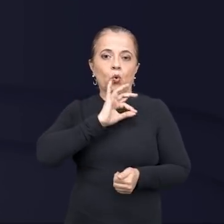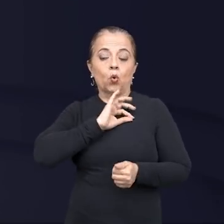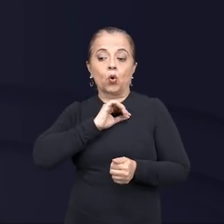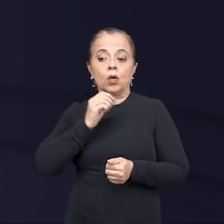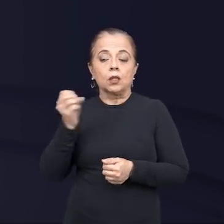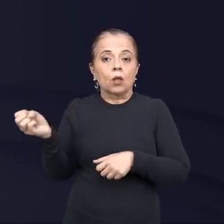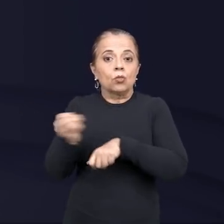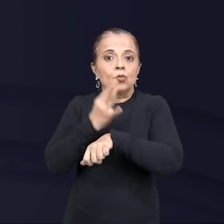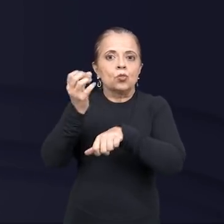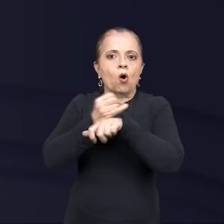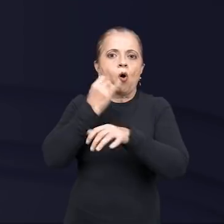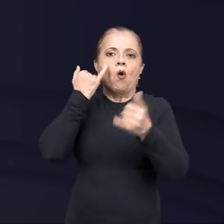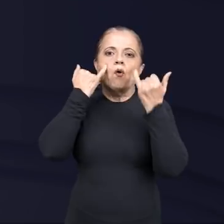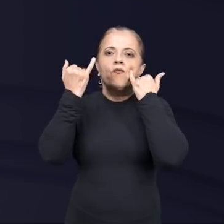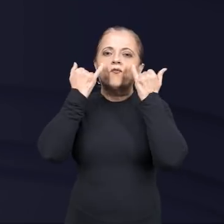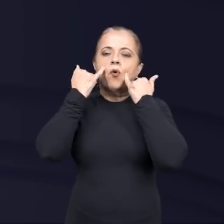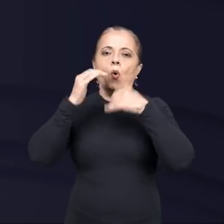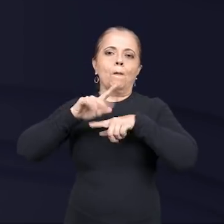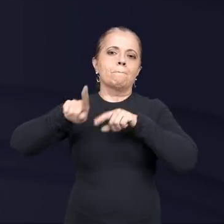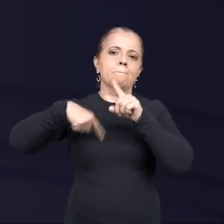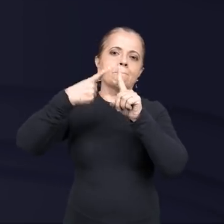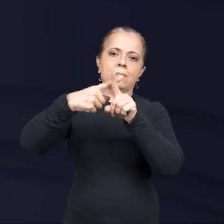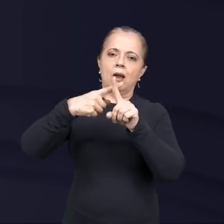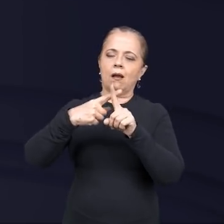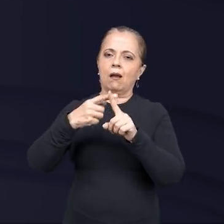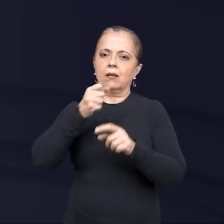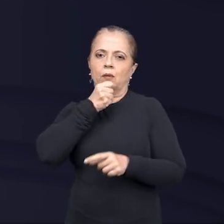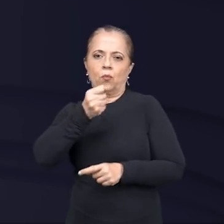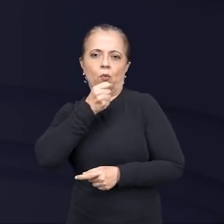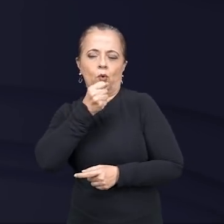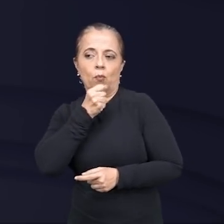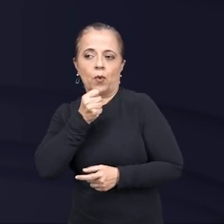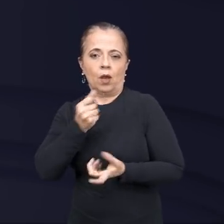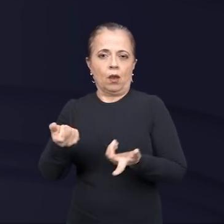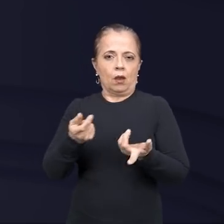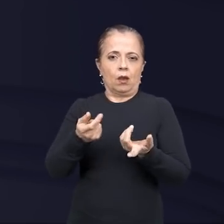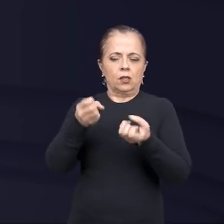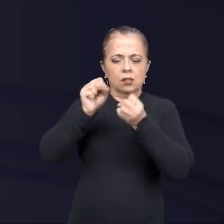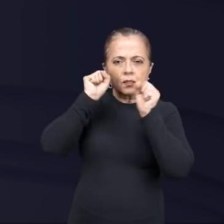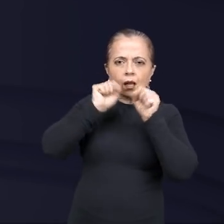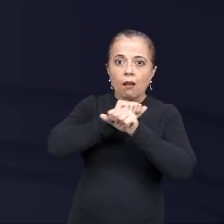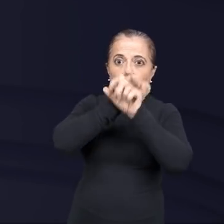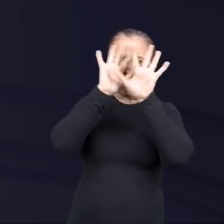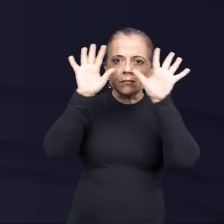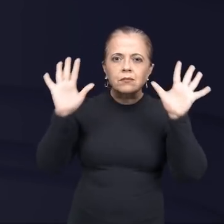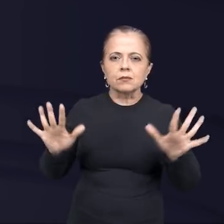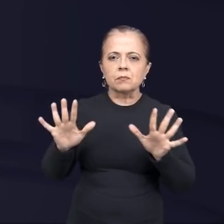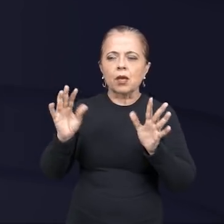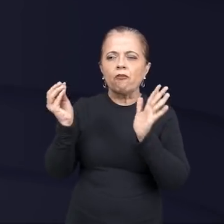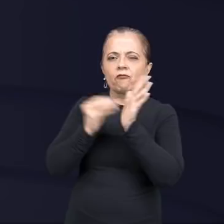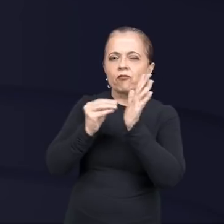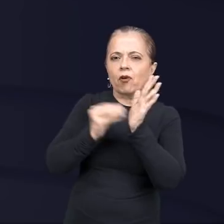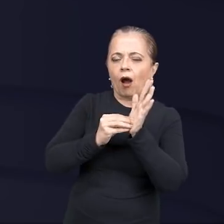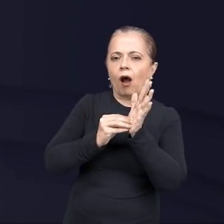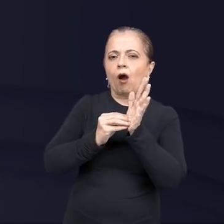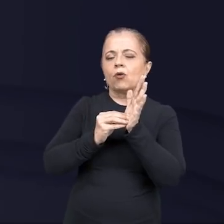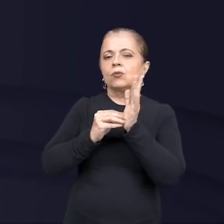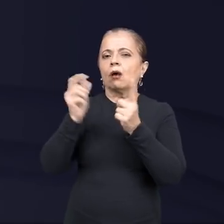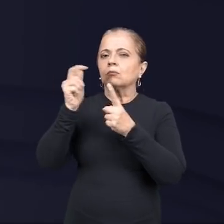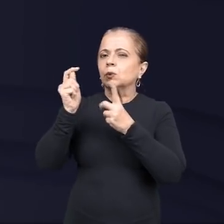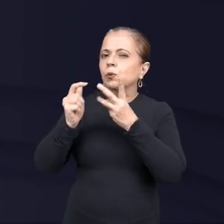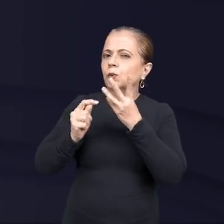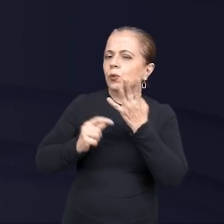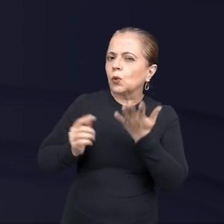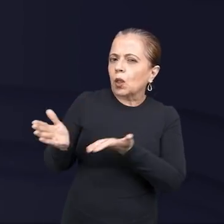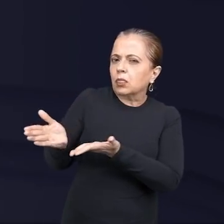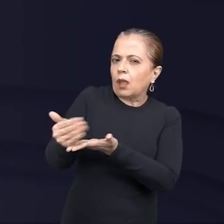polícia novas informações, a realização de novos depoimentos ou esclarecimento de algum dado da perícia que